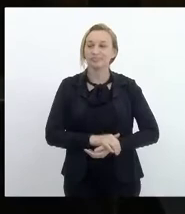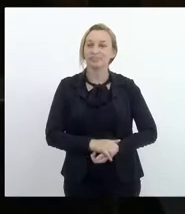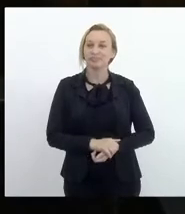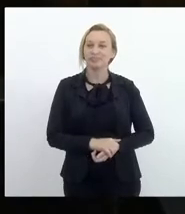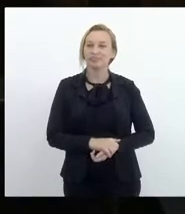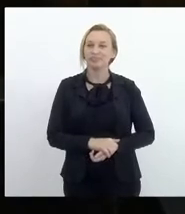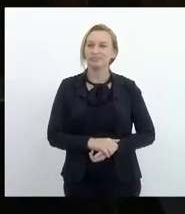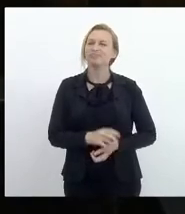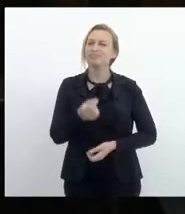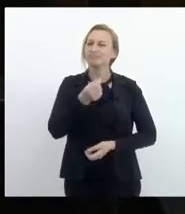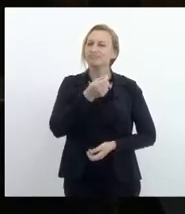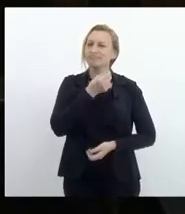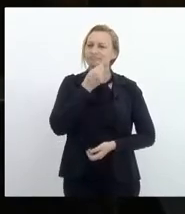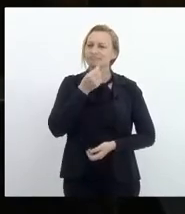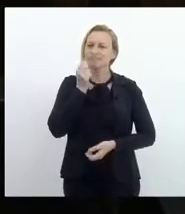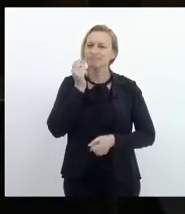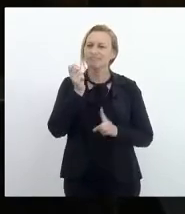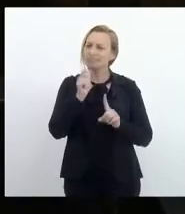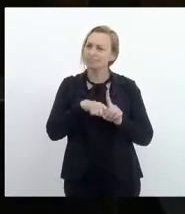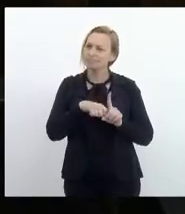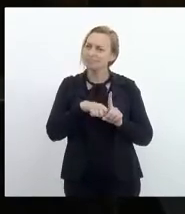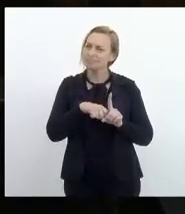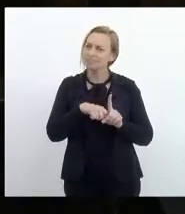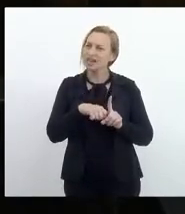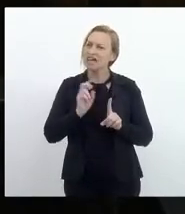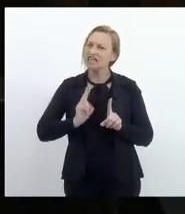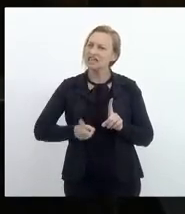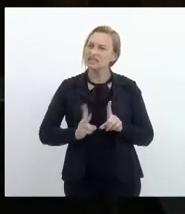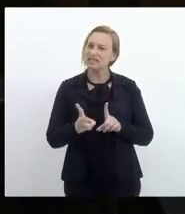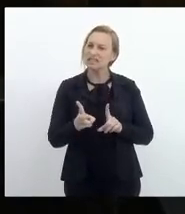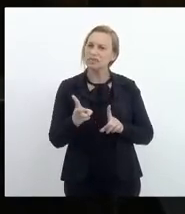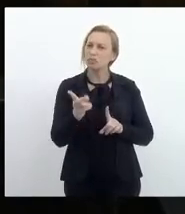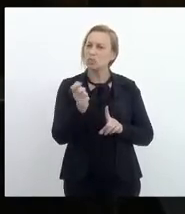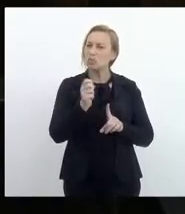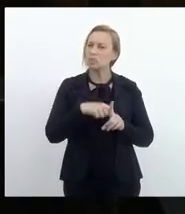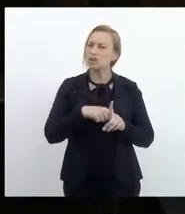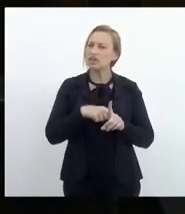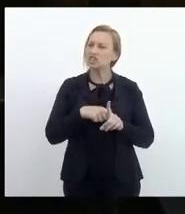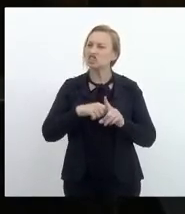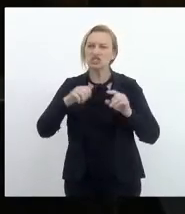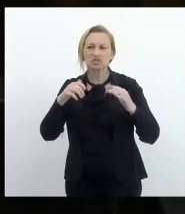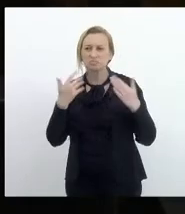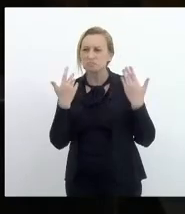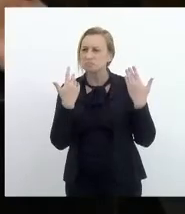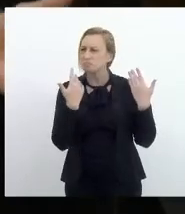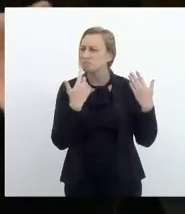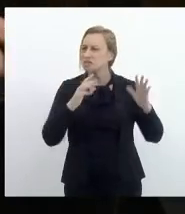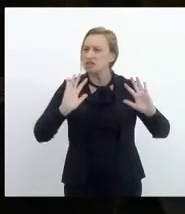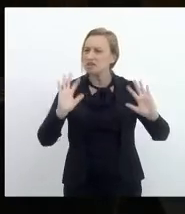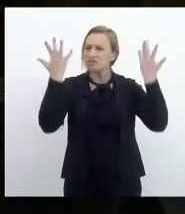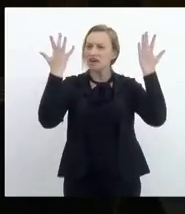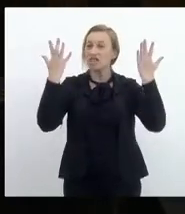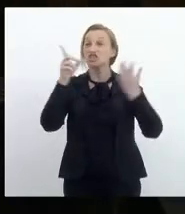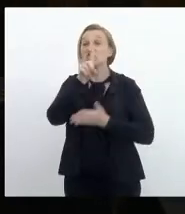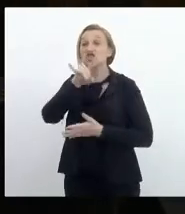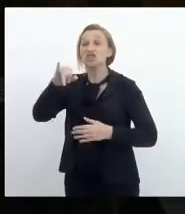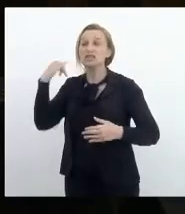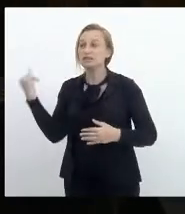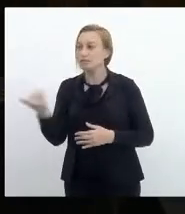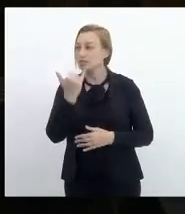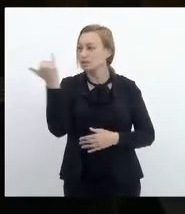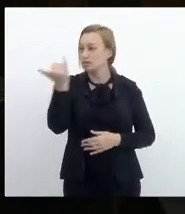de que Setembro sempre foi o mês de grandes comemorações e se tem as datas importantes